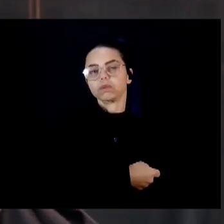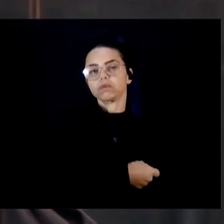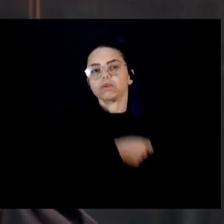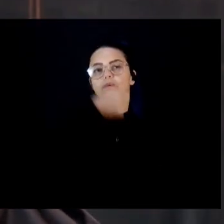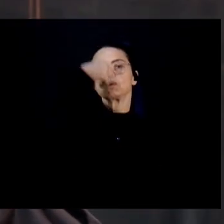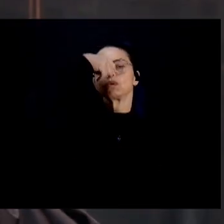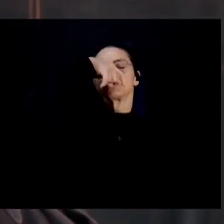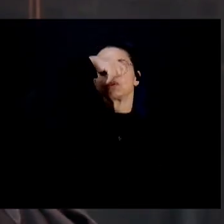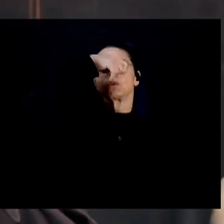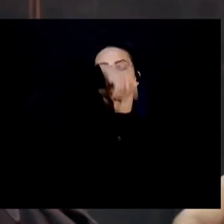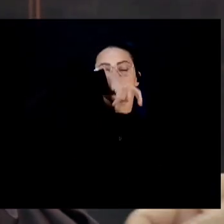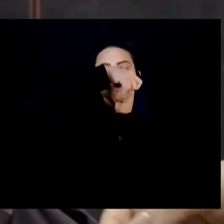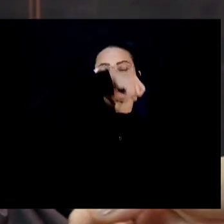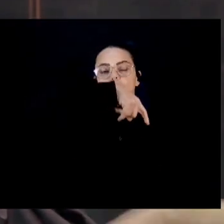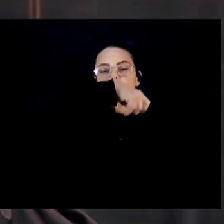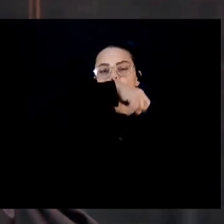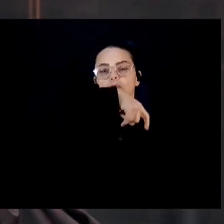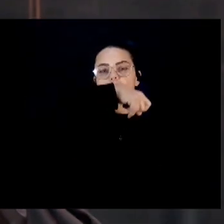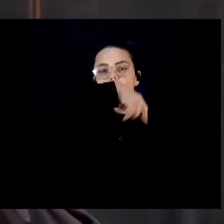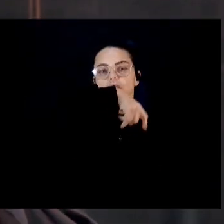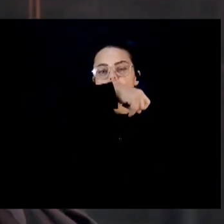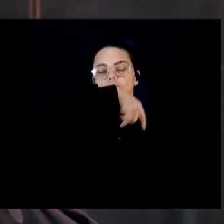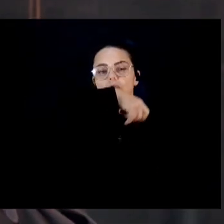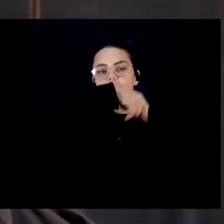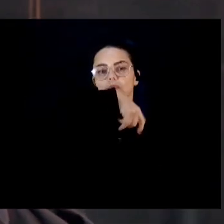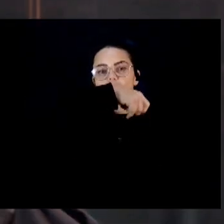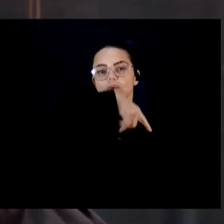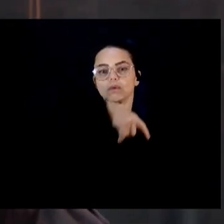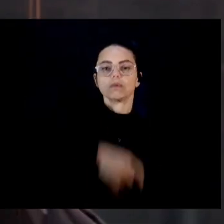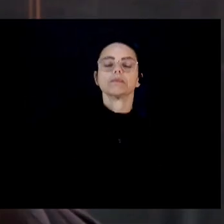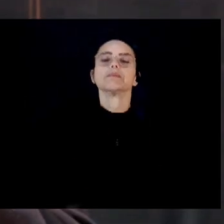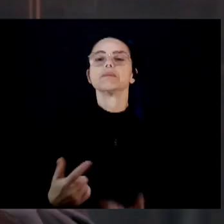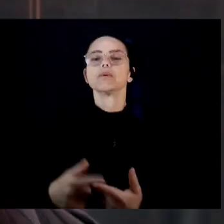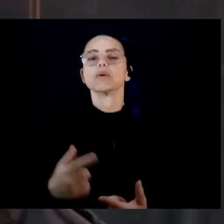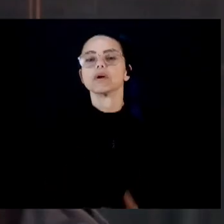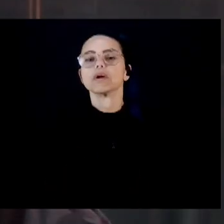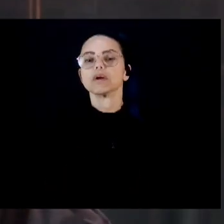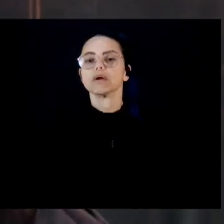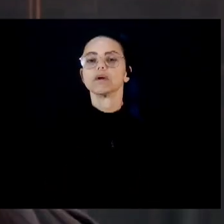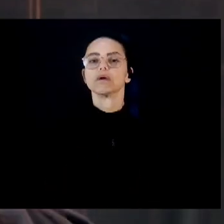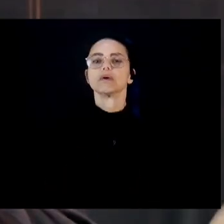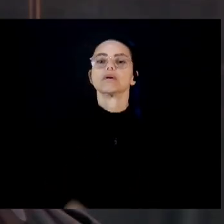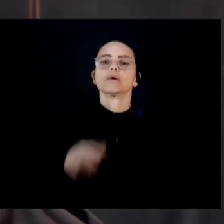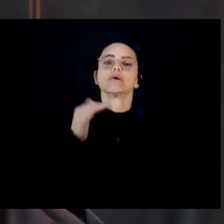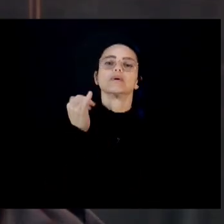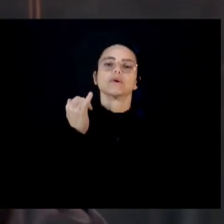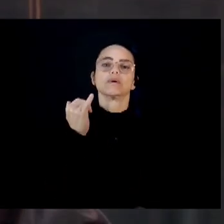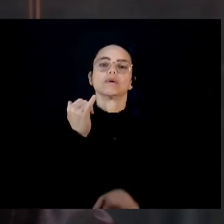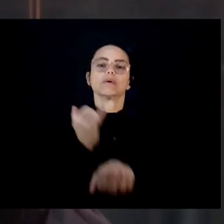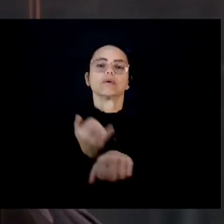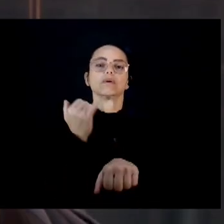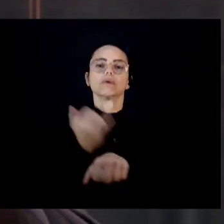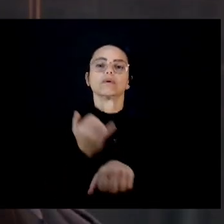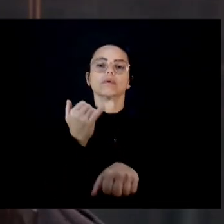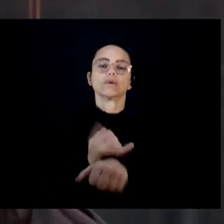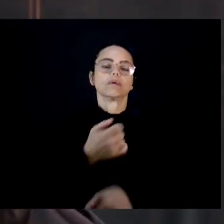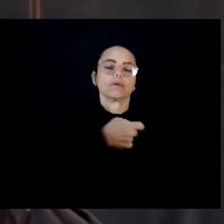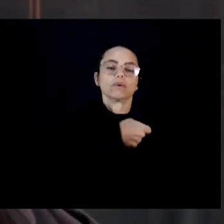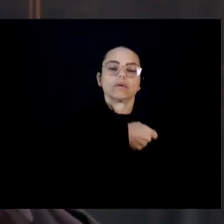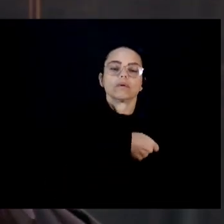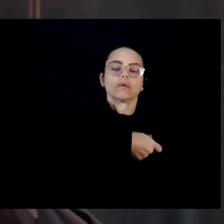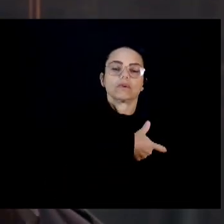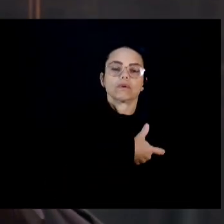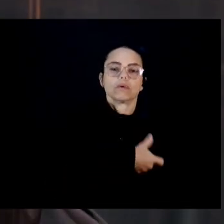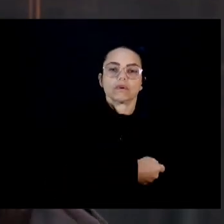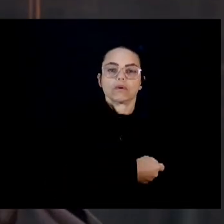Lá no consultório nós fazemos, né? Mas a gente faz o ferro injetável quando há necessidade, um caso de anemia, que